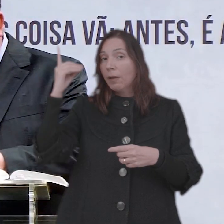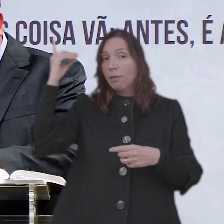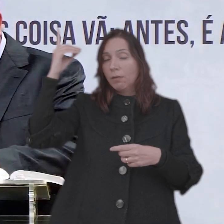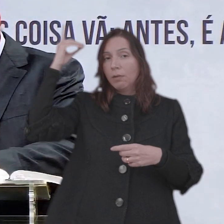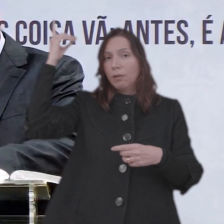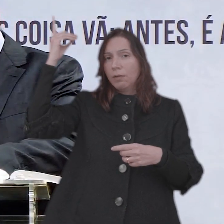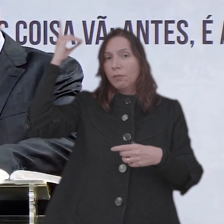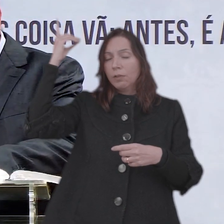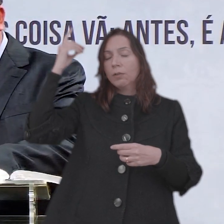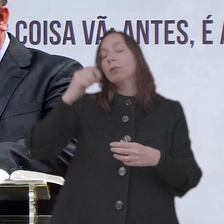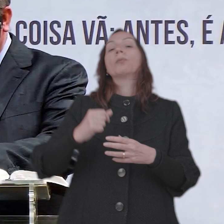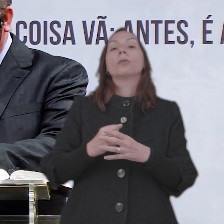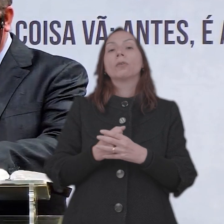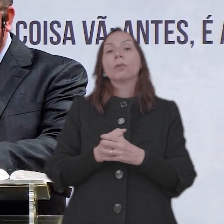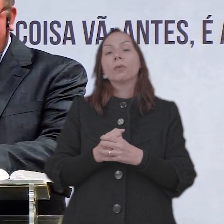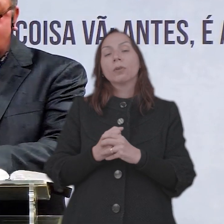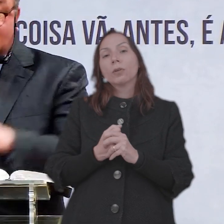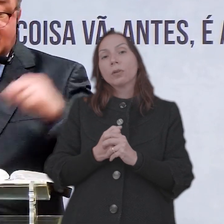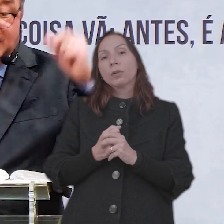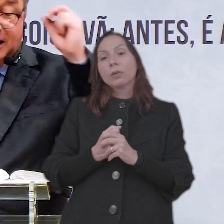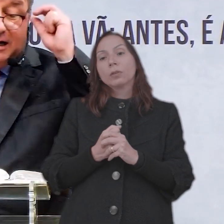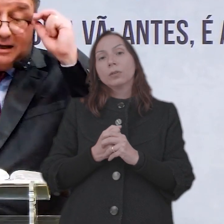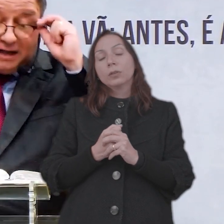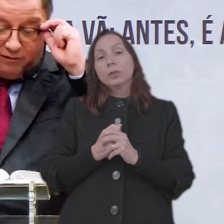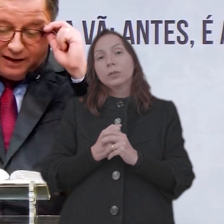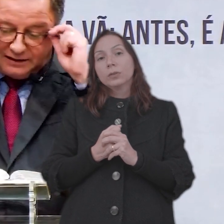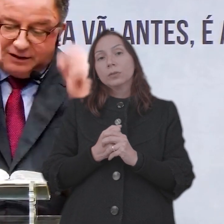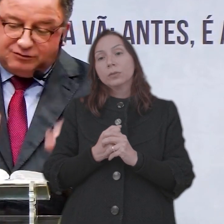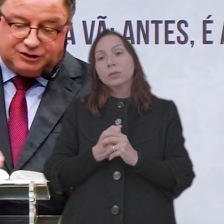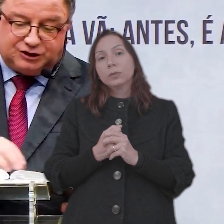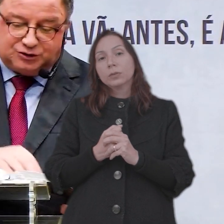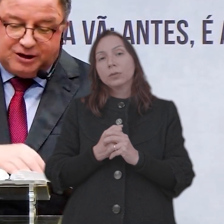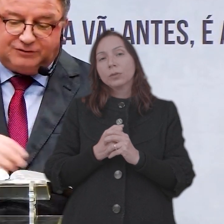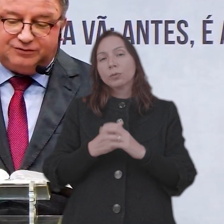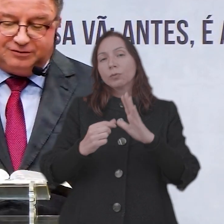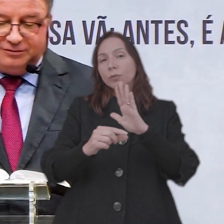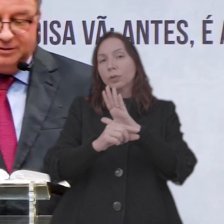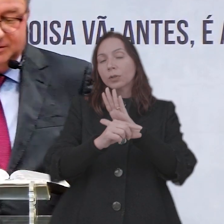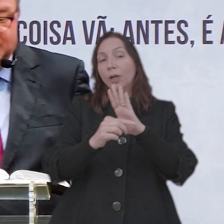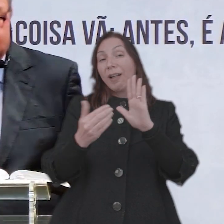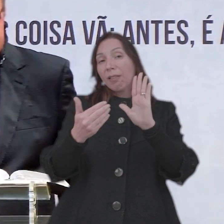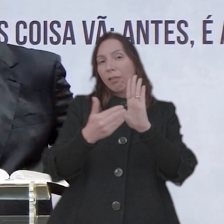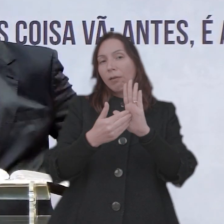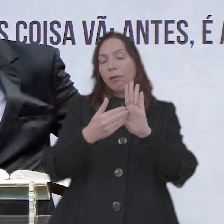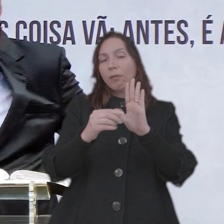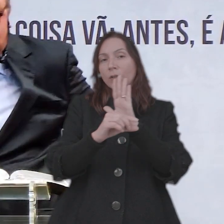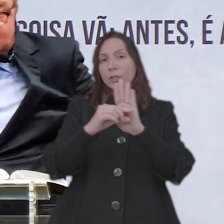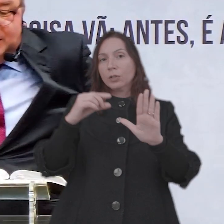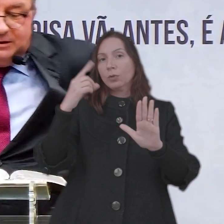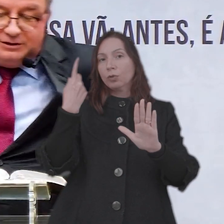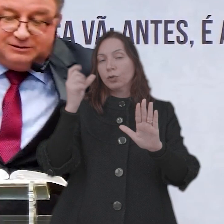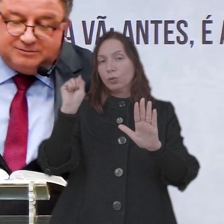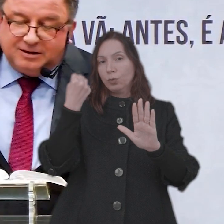dentro da sua experiência, e ele, até o versículo 18,